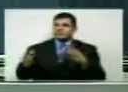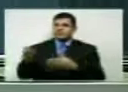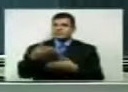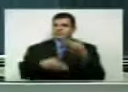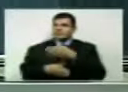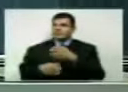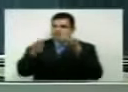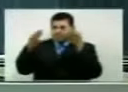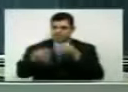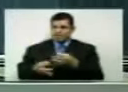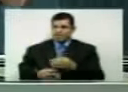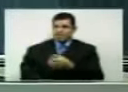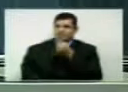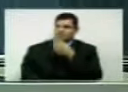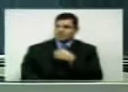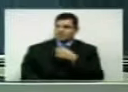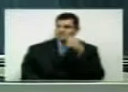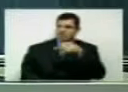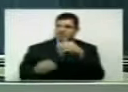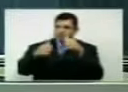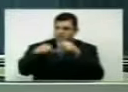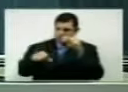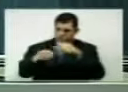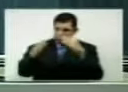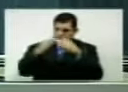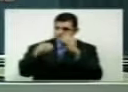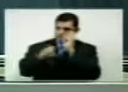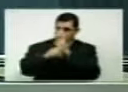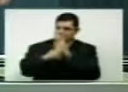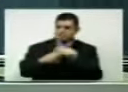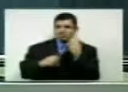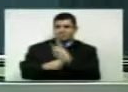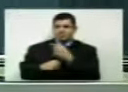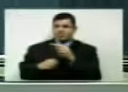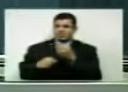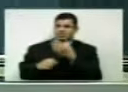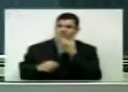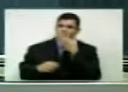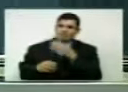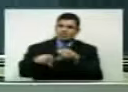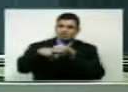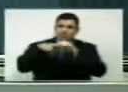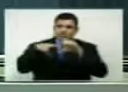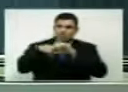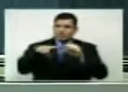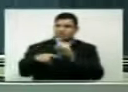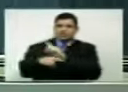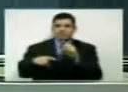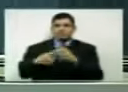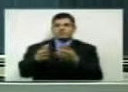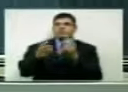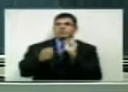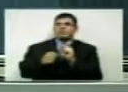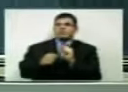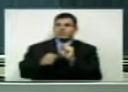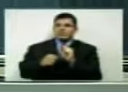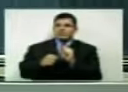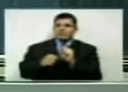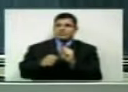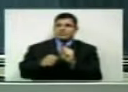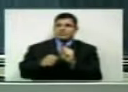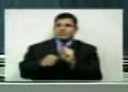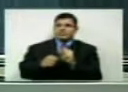está legitimado. A esta casa cabe não a bajulação, a esta casa cabe